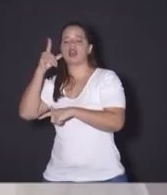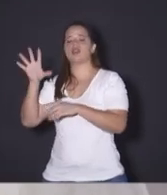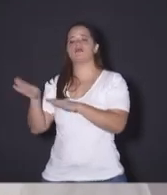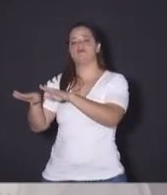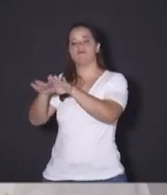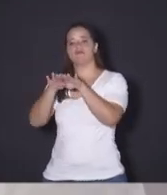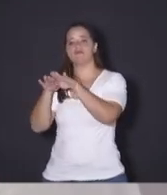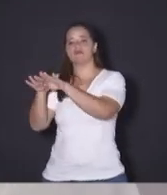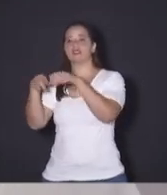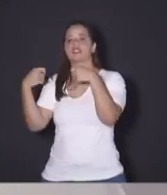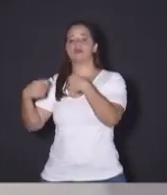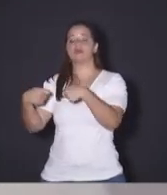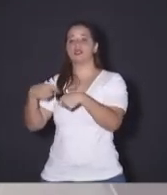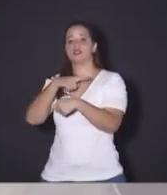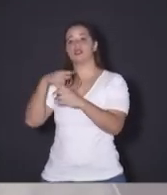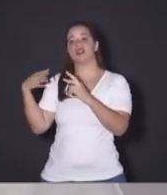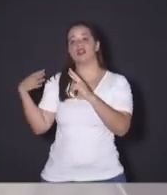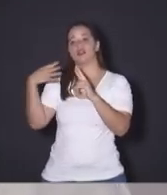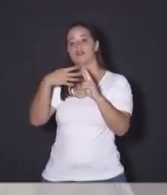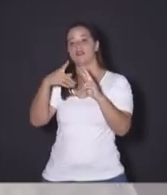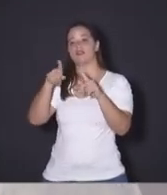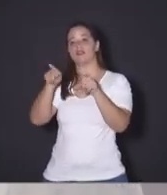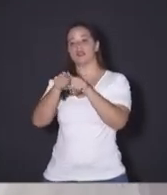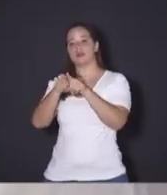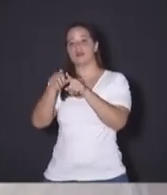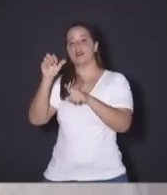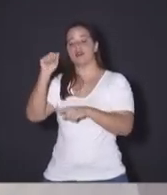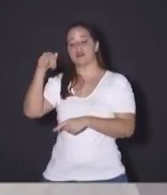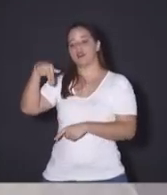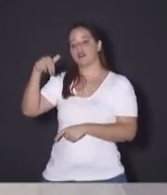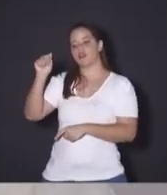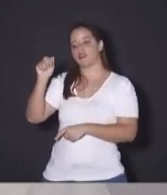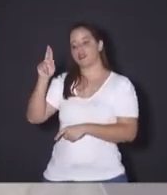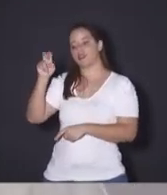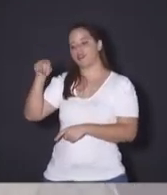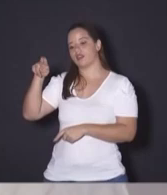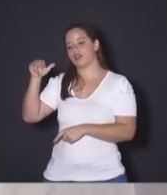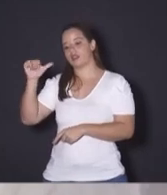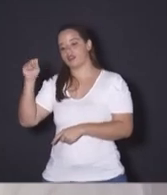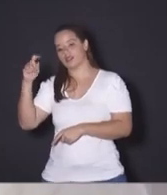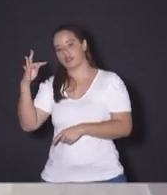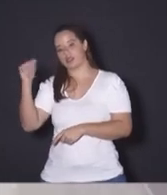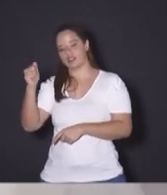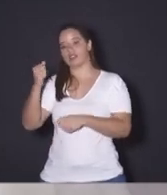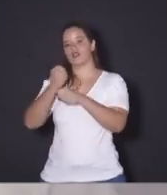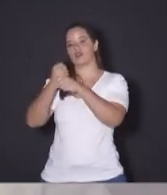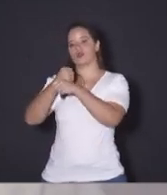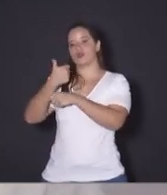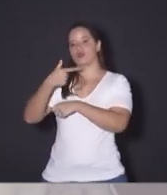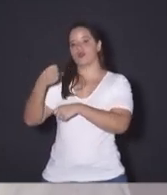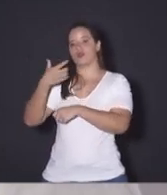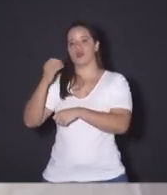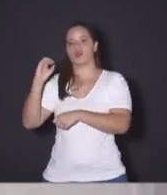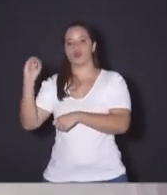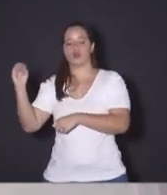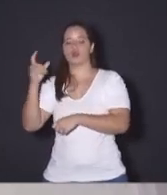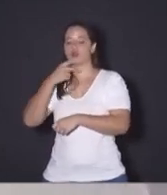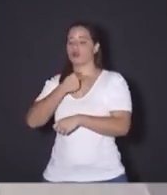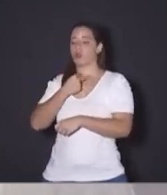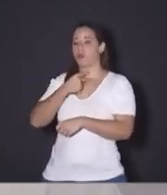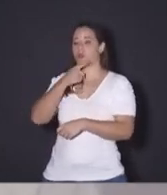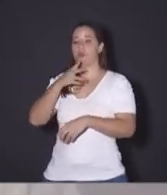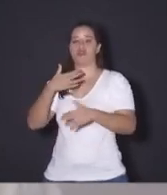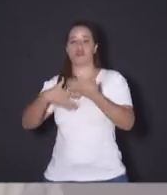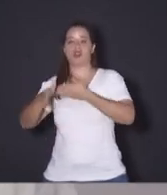e tem a referência também anarquista que foi do início dos anos 2000 de uma mídia que não pode ter relação com o estado com